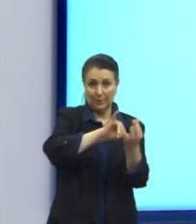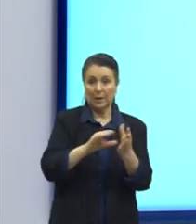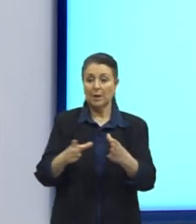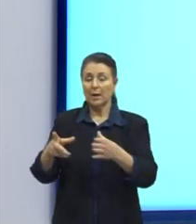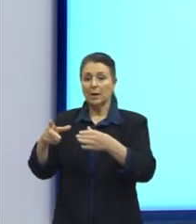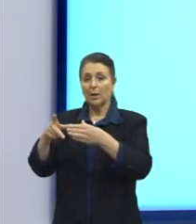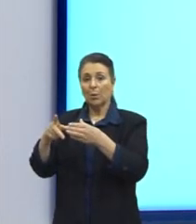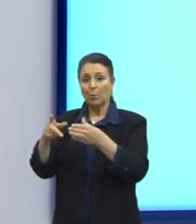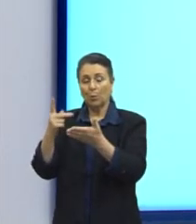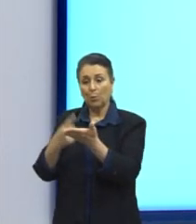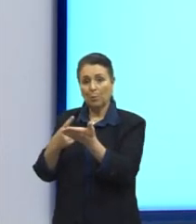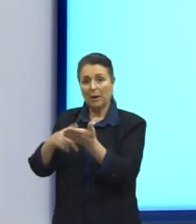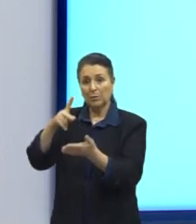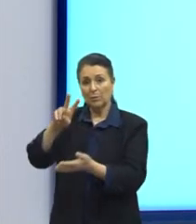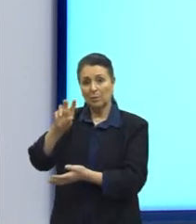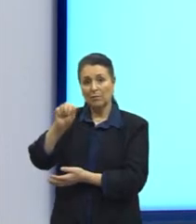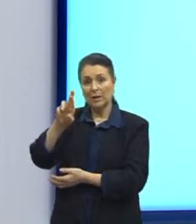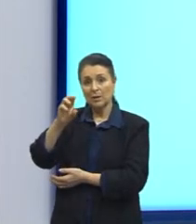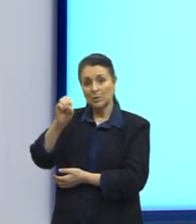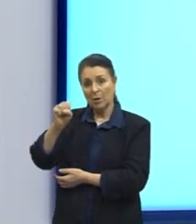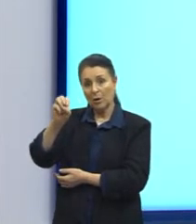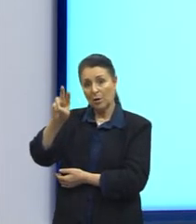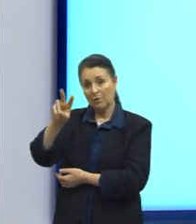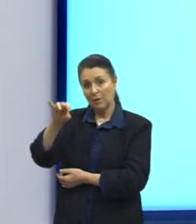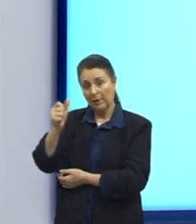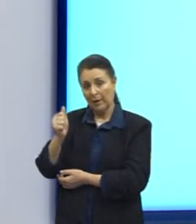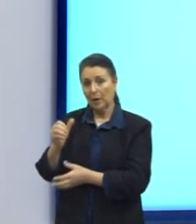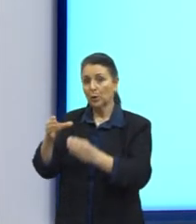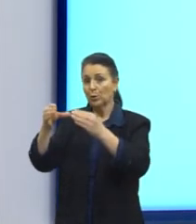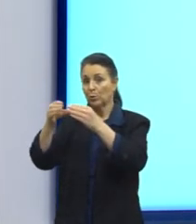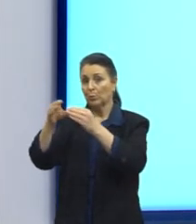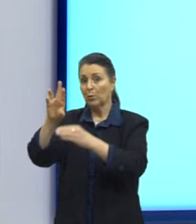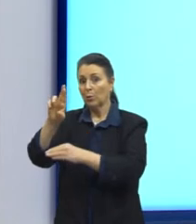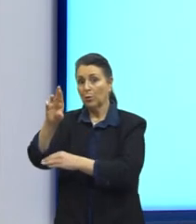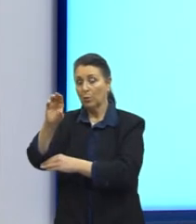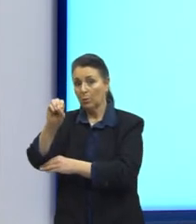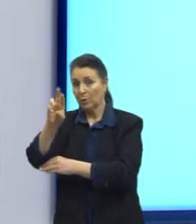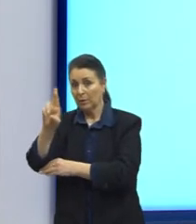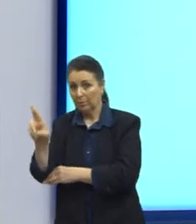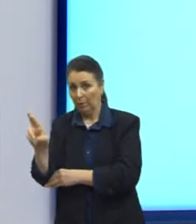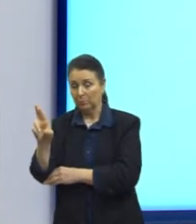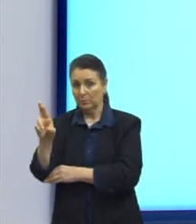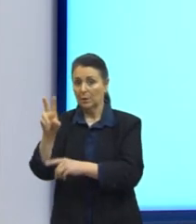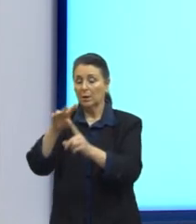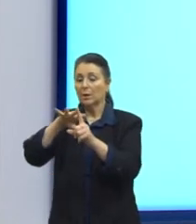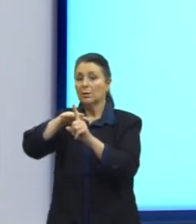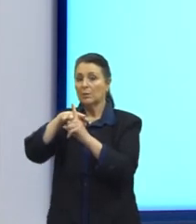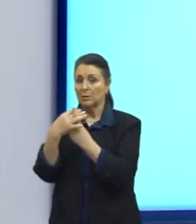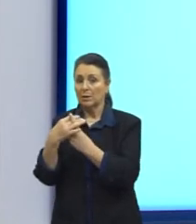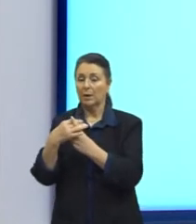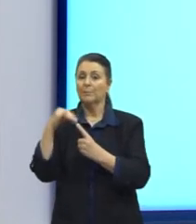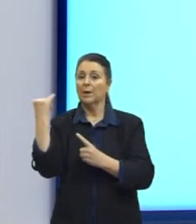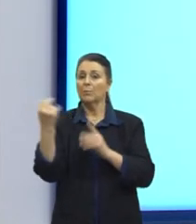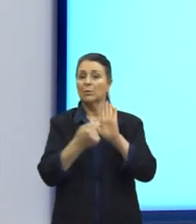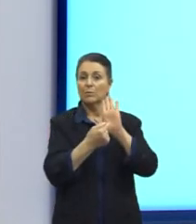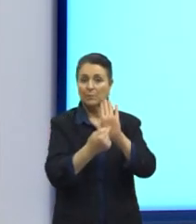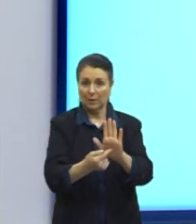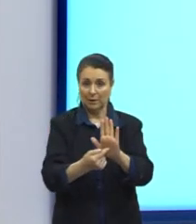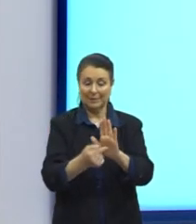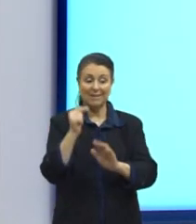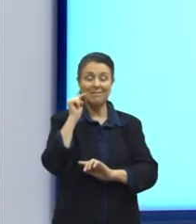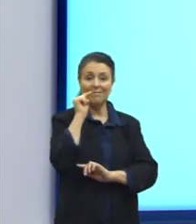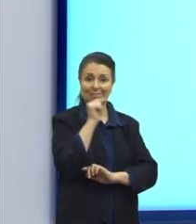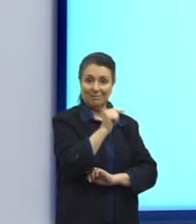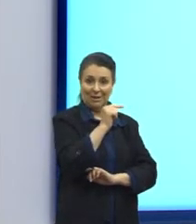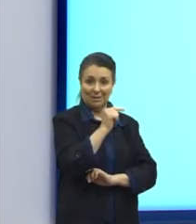Varsóvia que concentrava os do bloco oriental socialista é importante destacar que na formação da otan